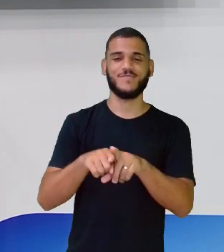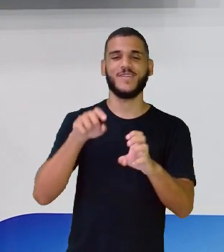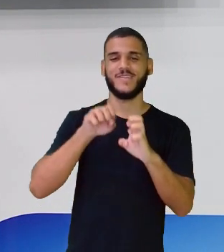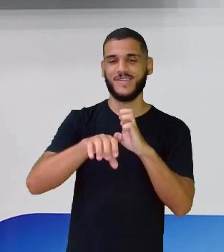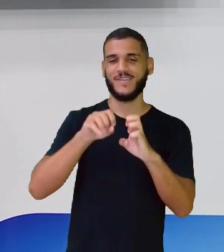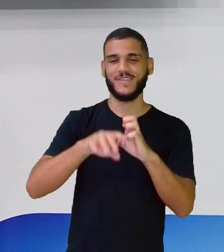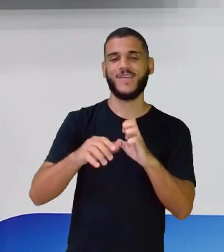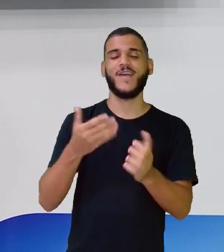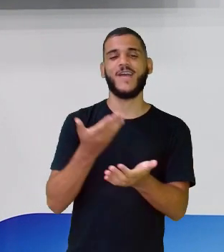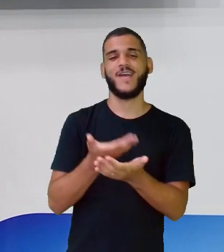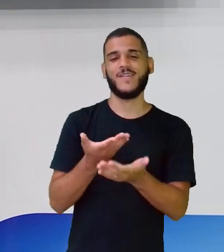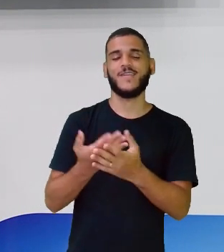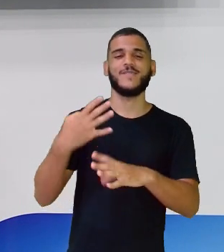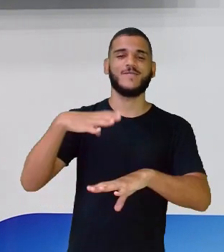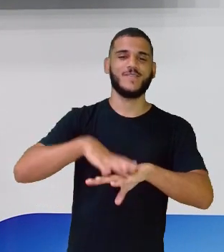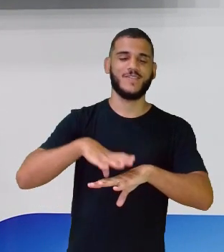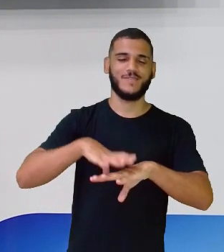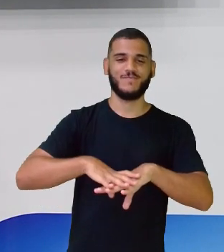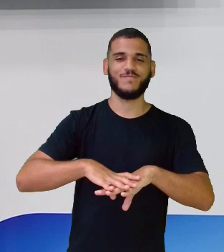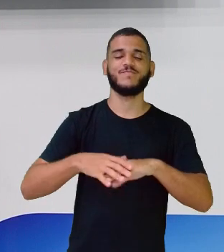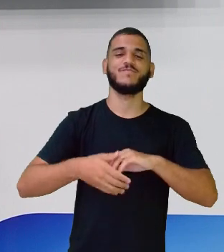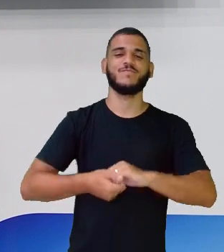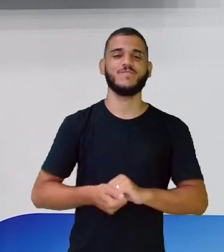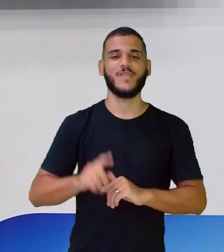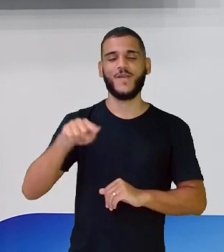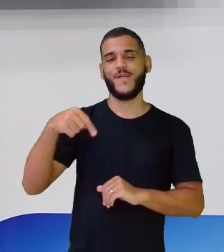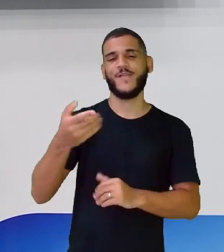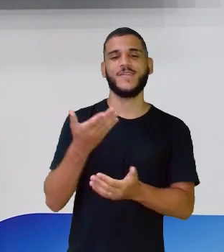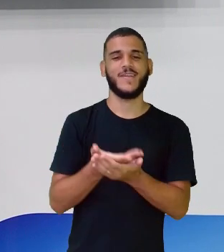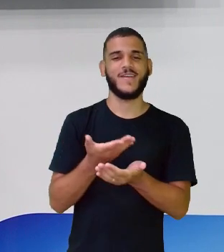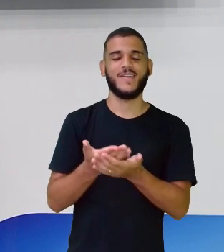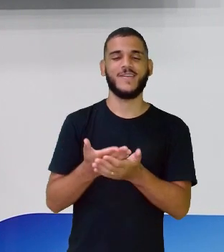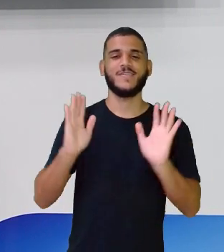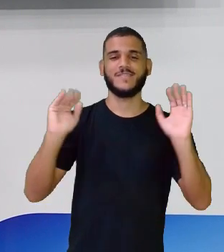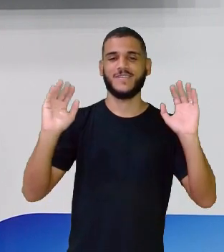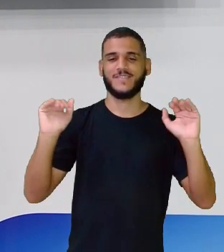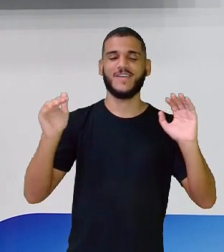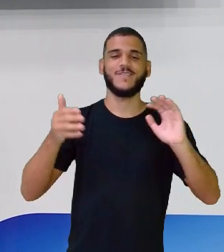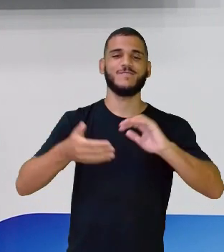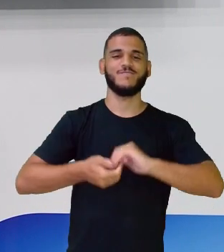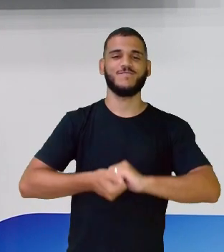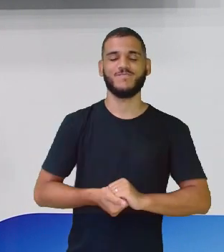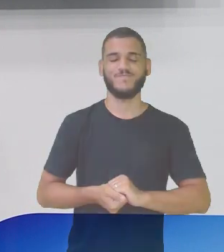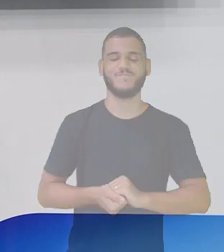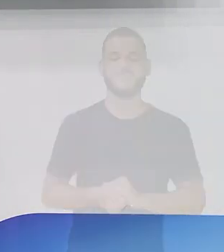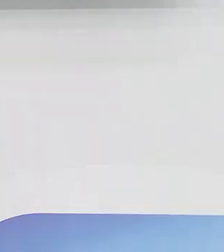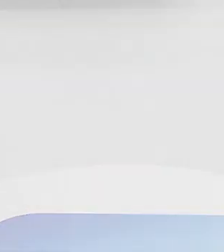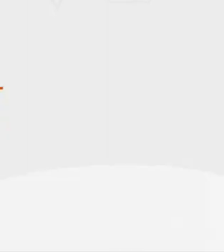Recife, vem a aula de matemática. Até a próxima, queridos. Tchau.